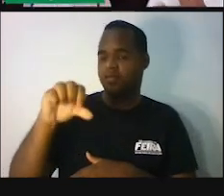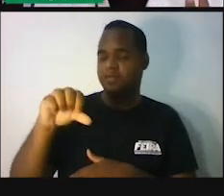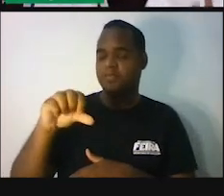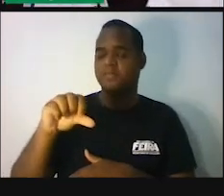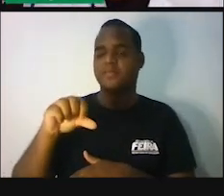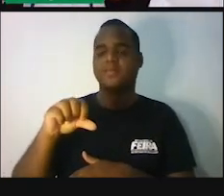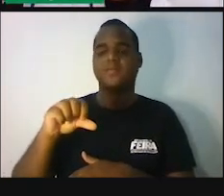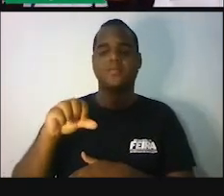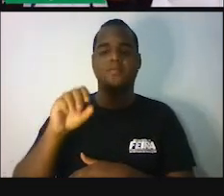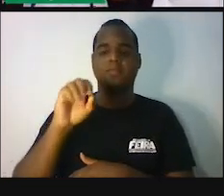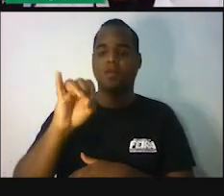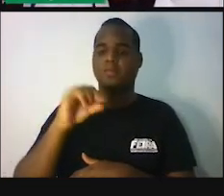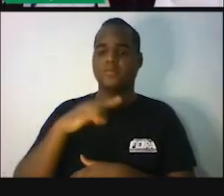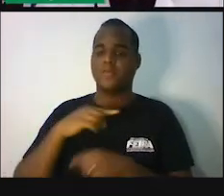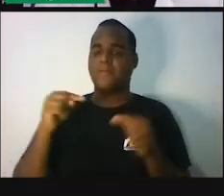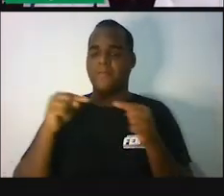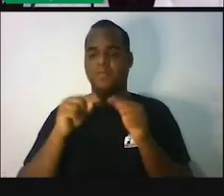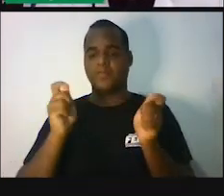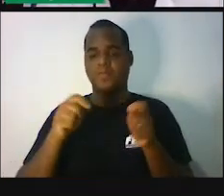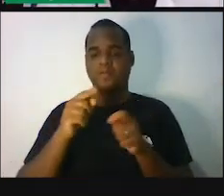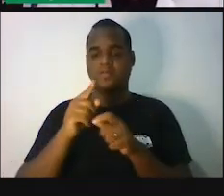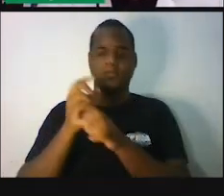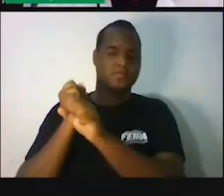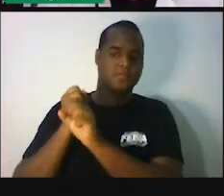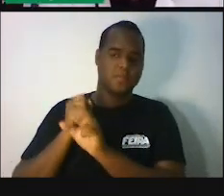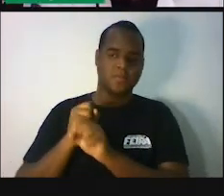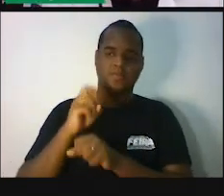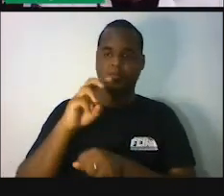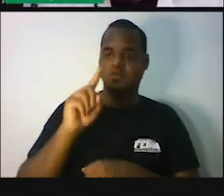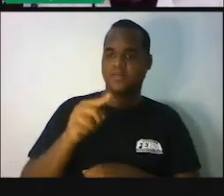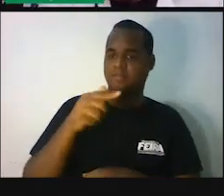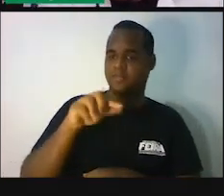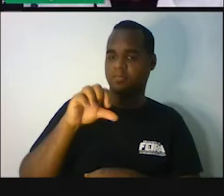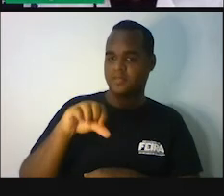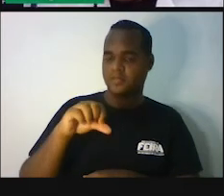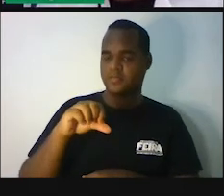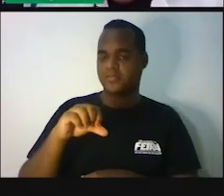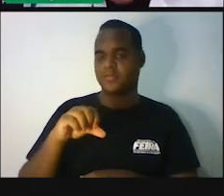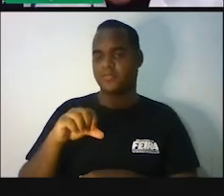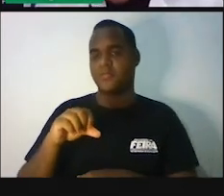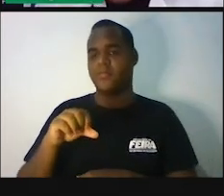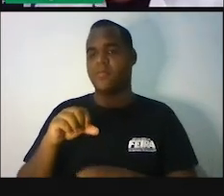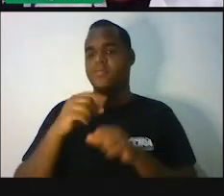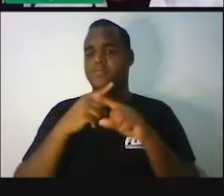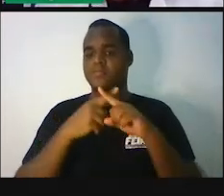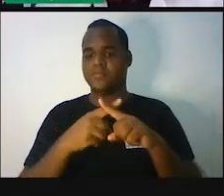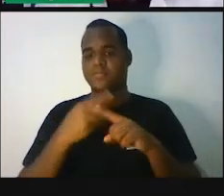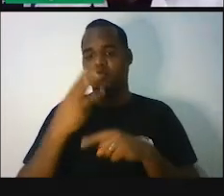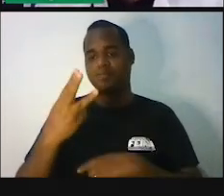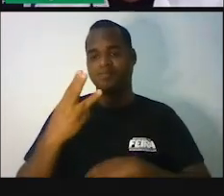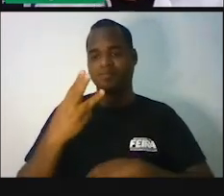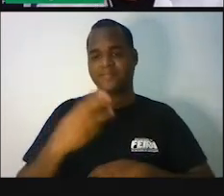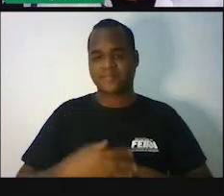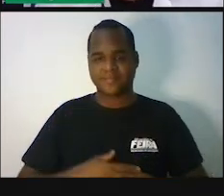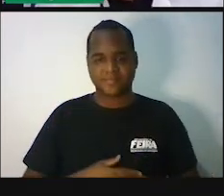que isso é a mesma coisa que fazer 5,79 vezes 3.